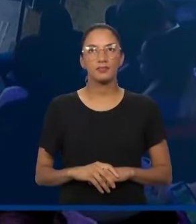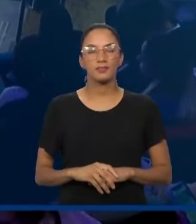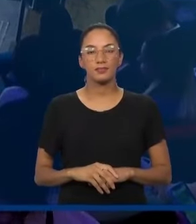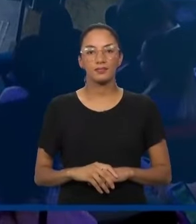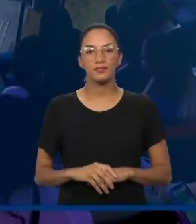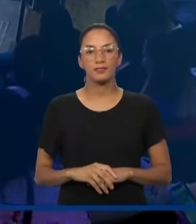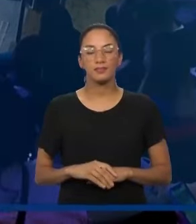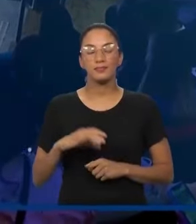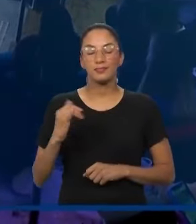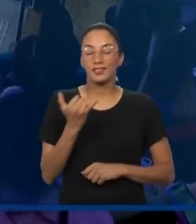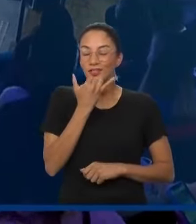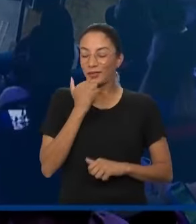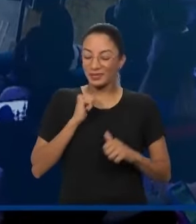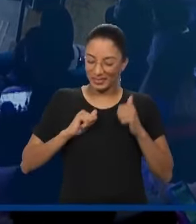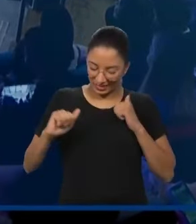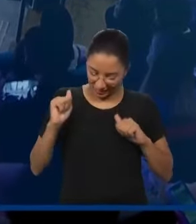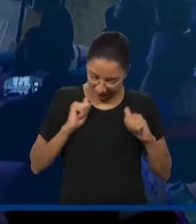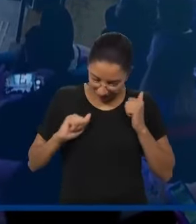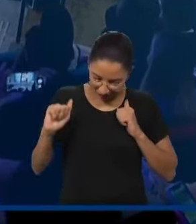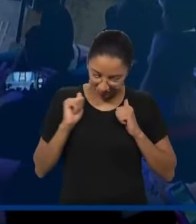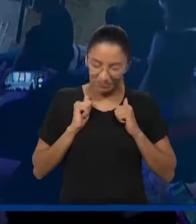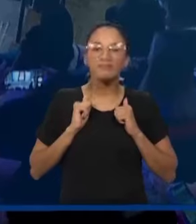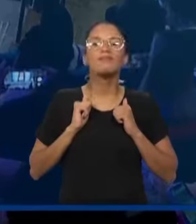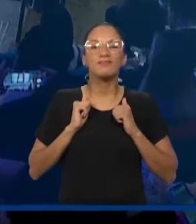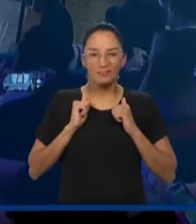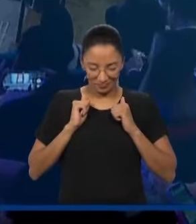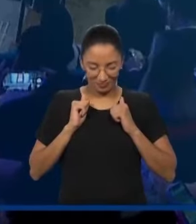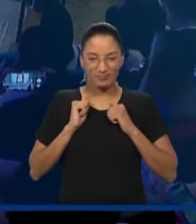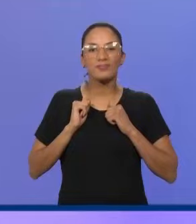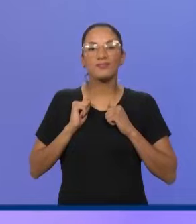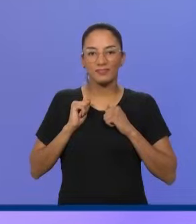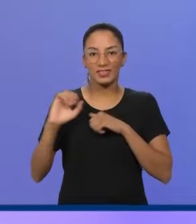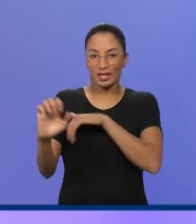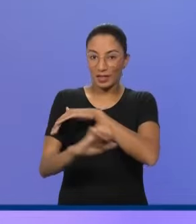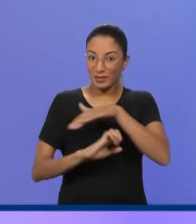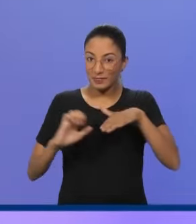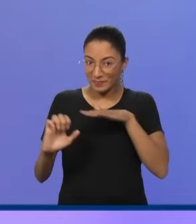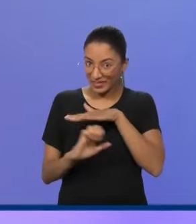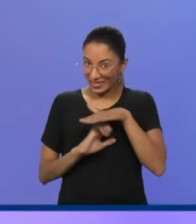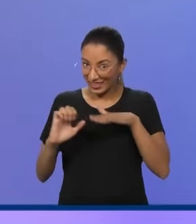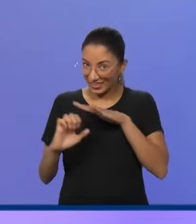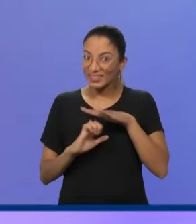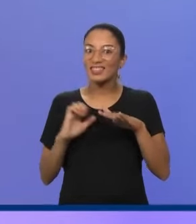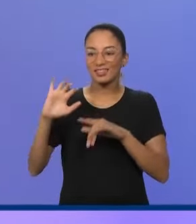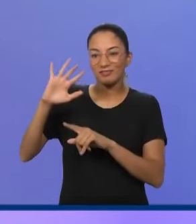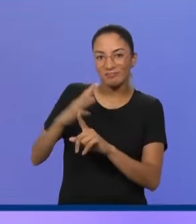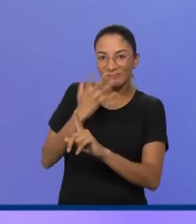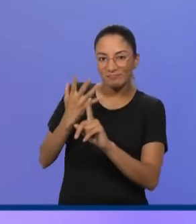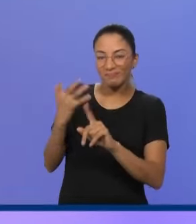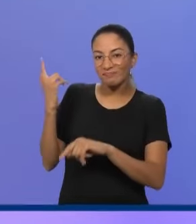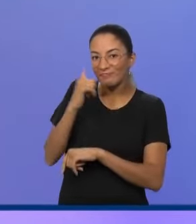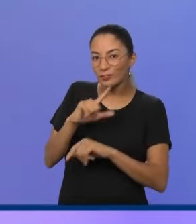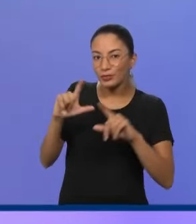Desculpe a ansiedade. A companhia que receberá a menção honrosa nessa categoria é a Enalta Energia